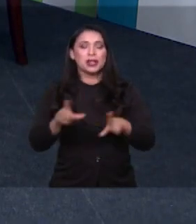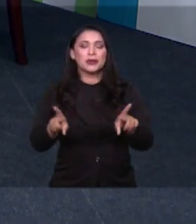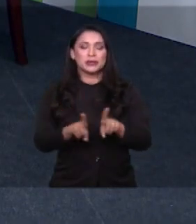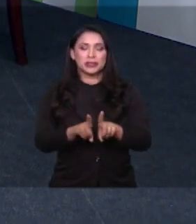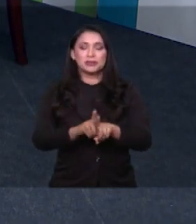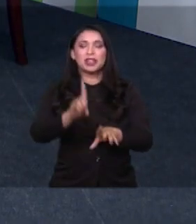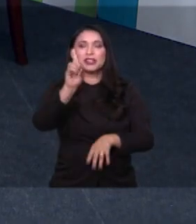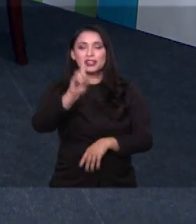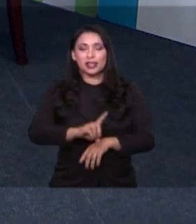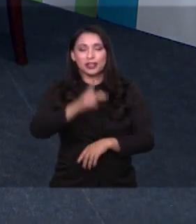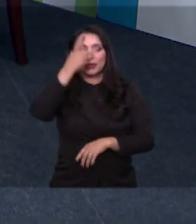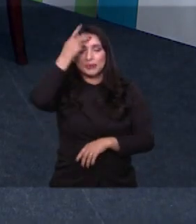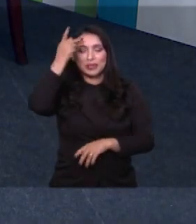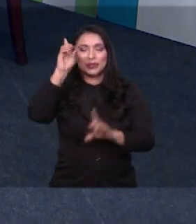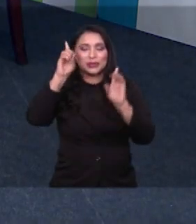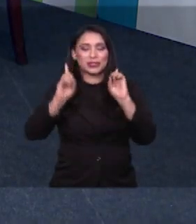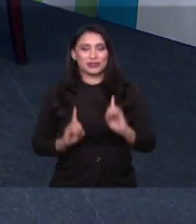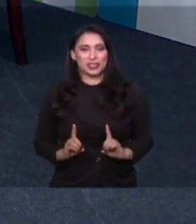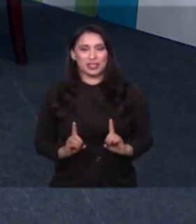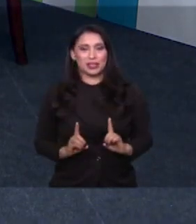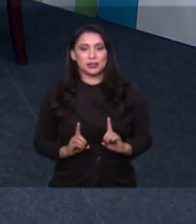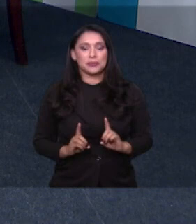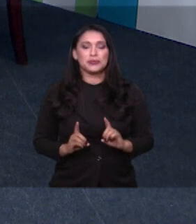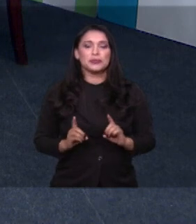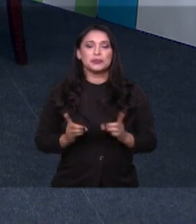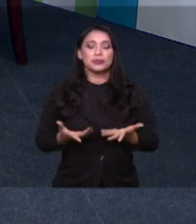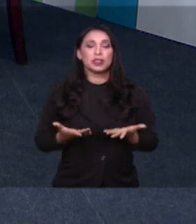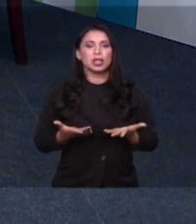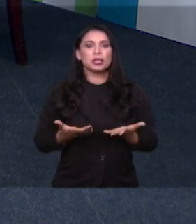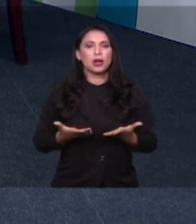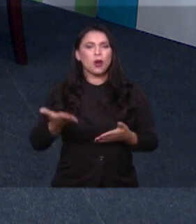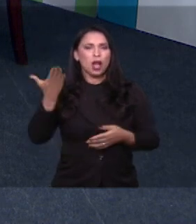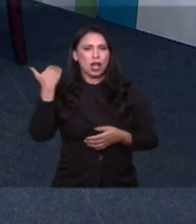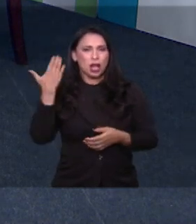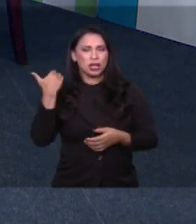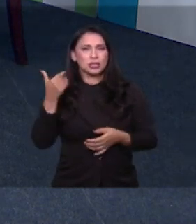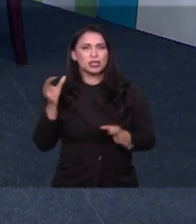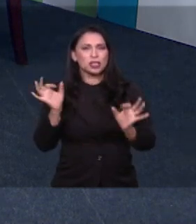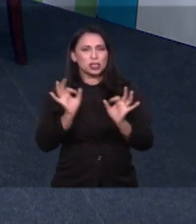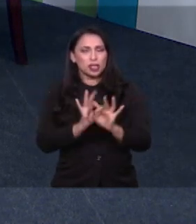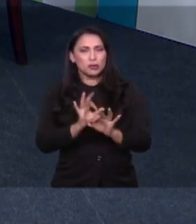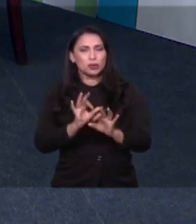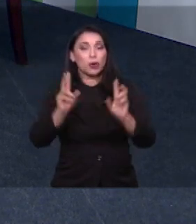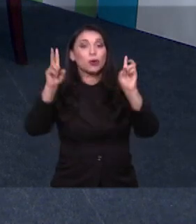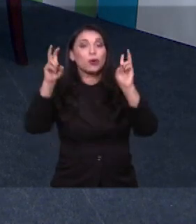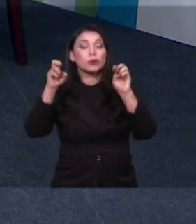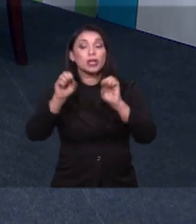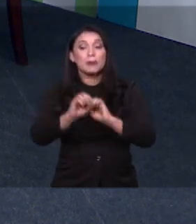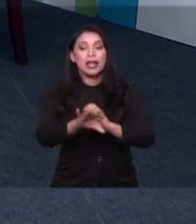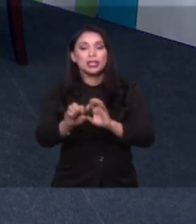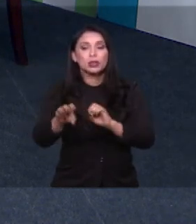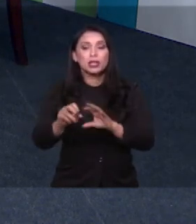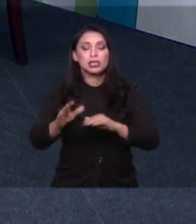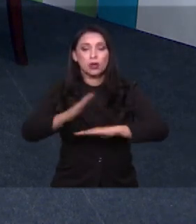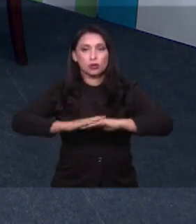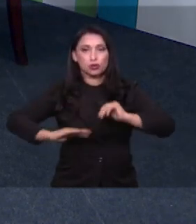da pessoa com deficiência. Doutora Leide, a gente terminou o primeiro bloco falando dessa questão da educação. Os profissionais de